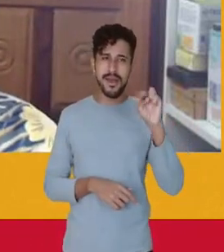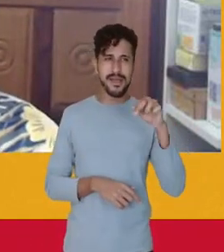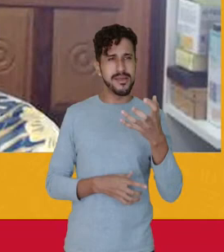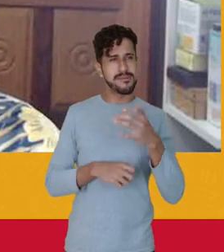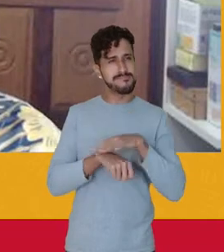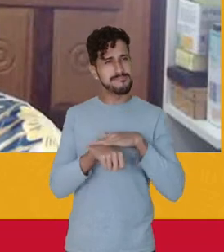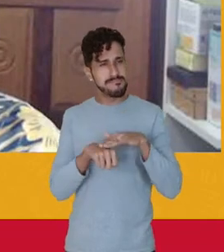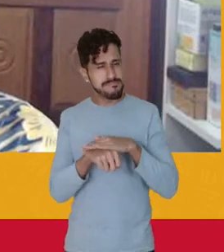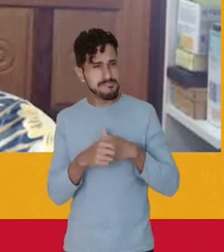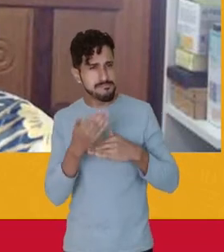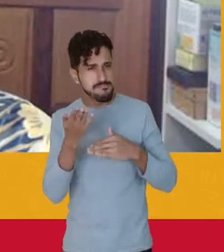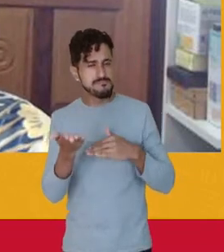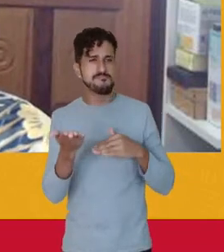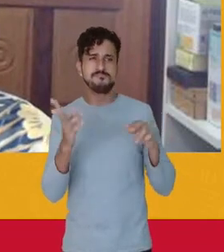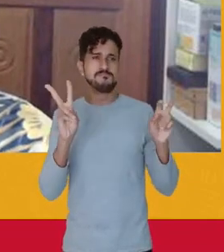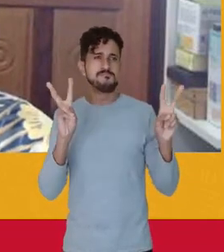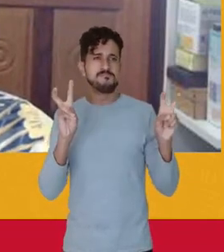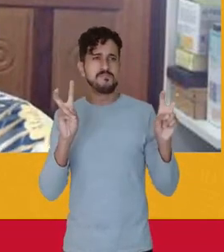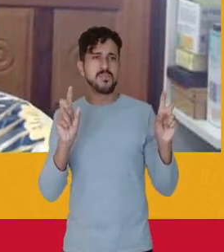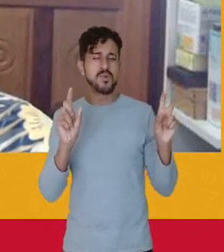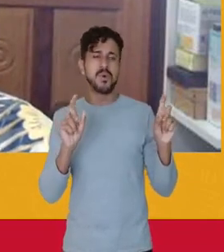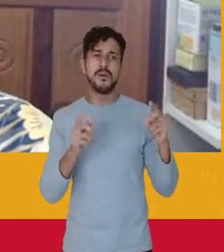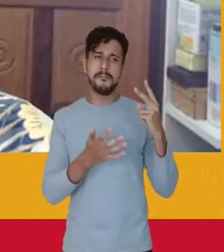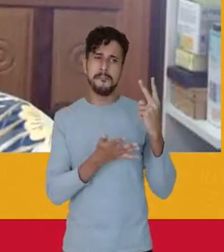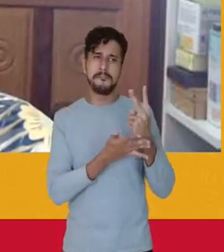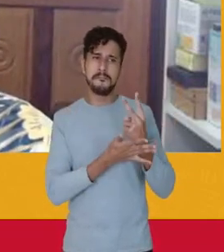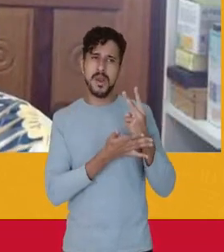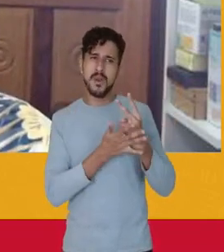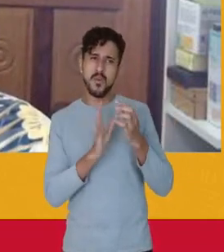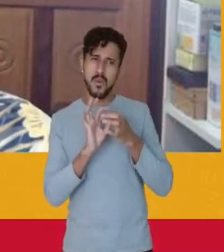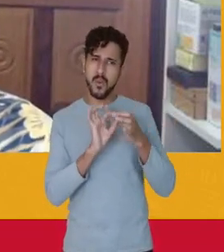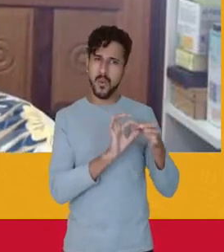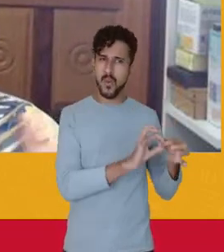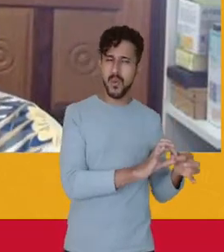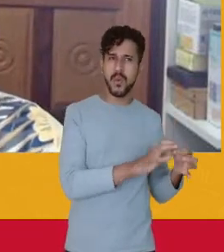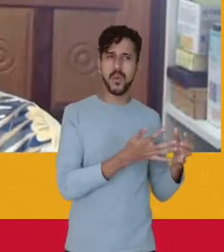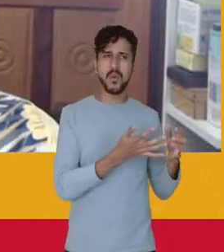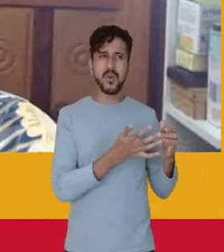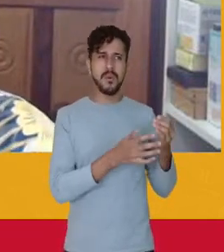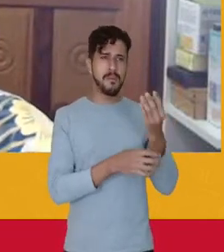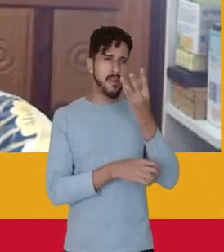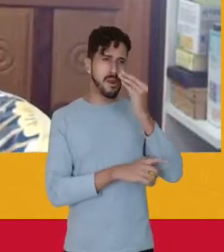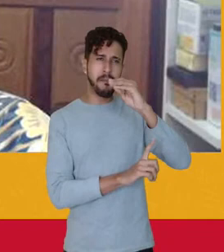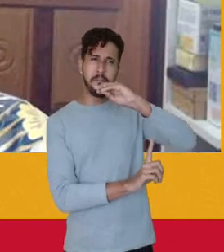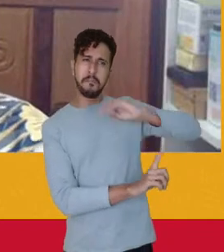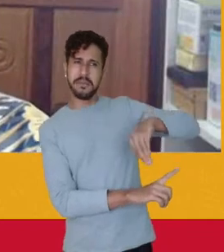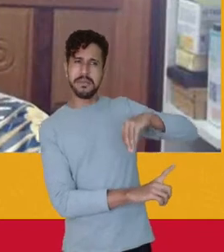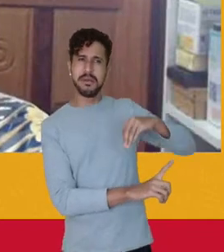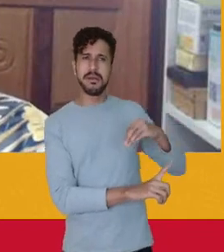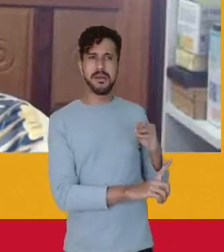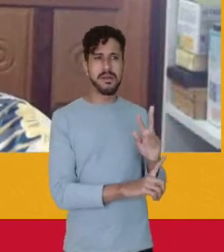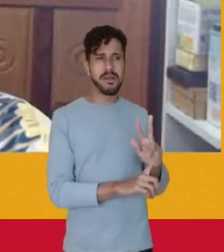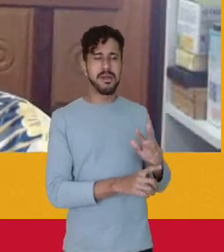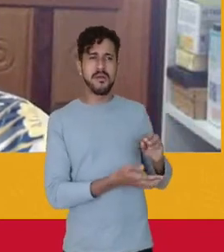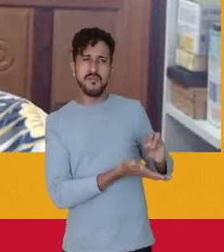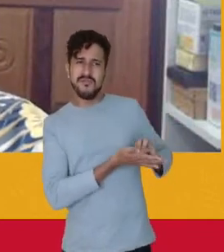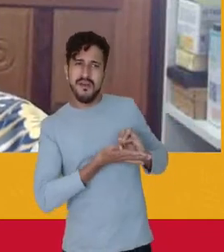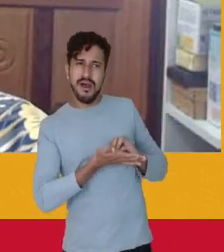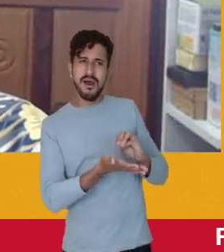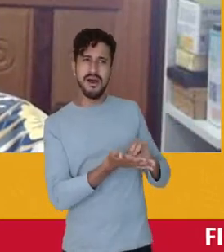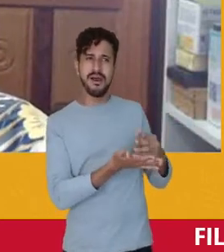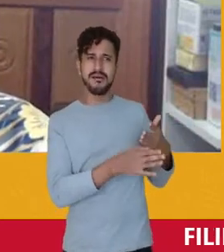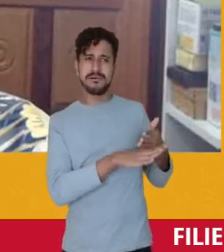com você, então, sobre essa mesma situação de invisibilidade, emersão, ausência